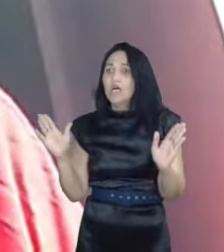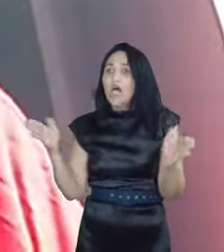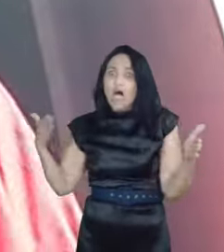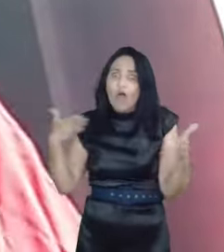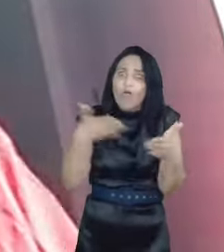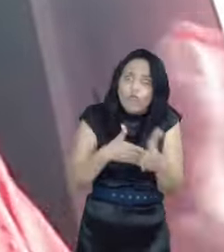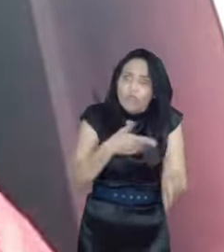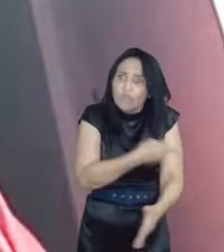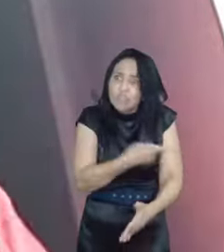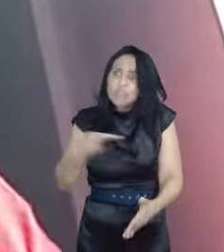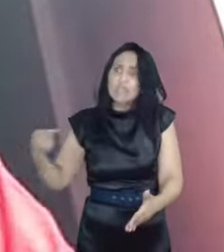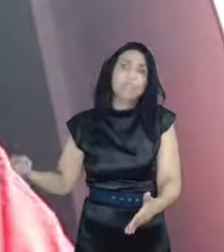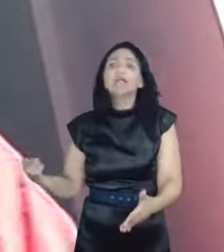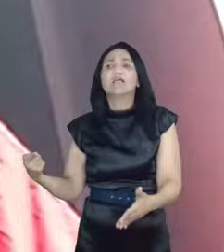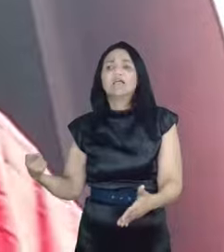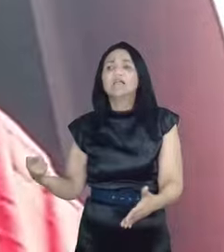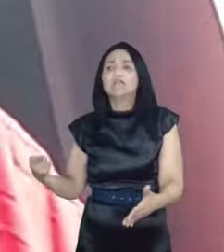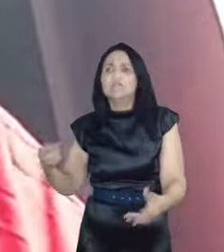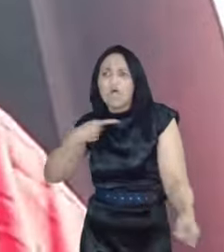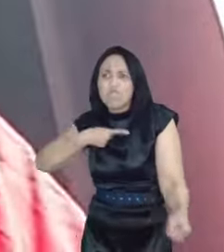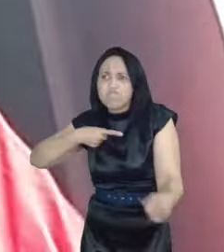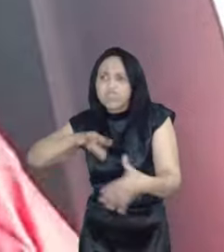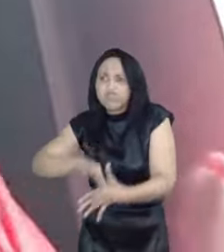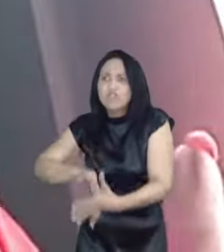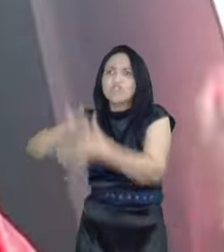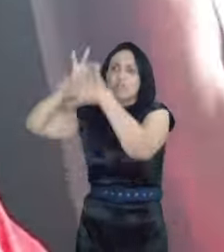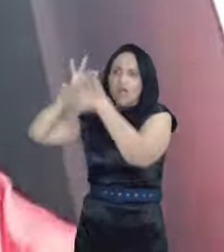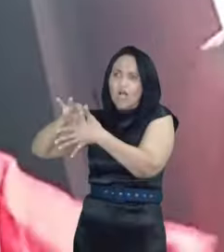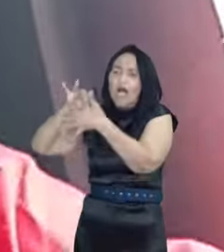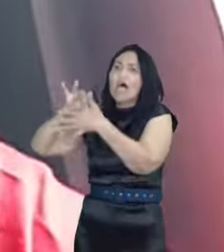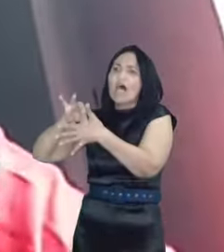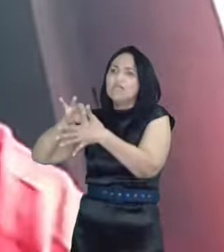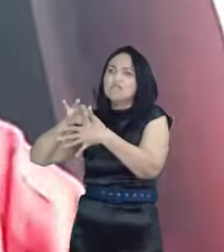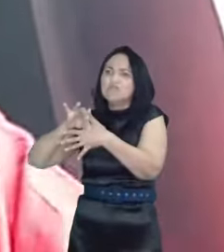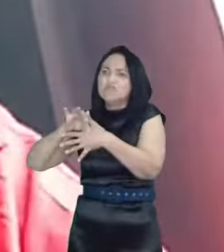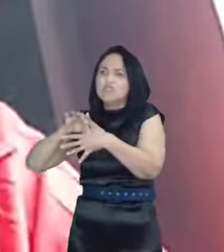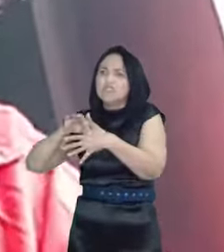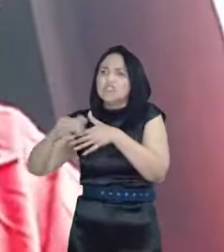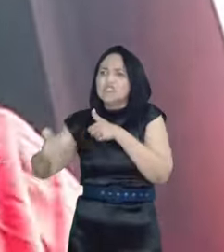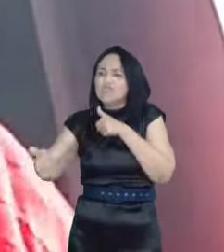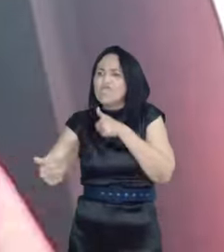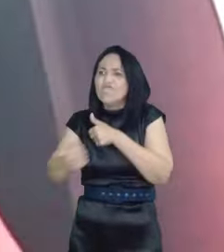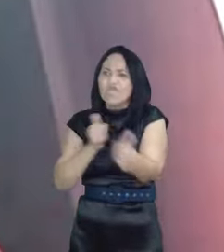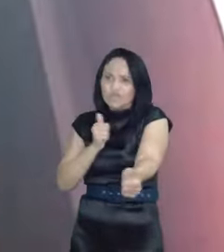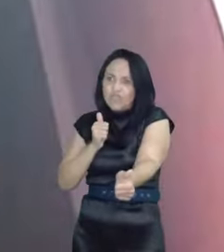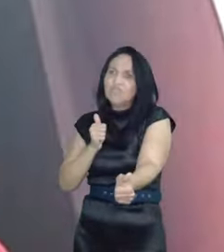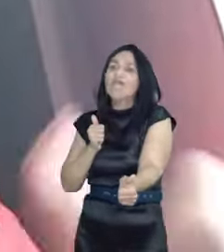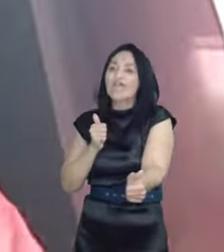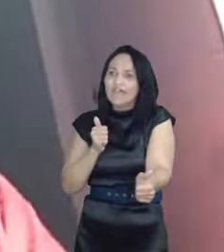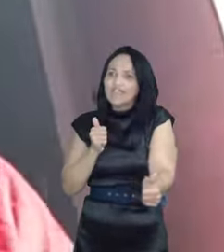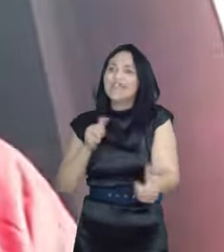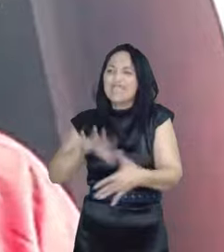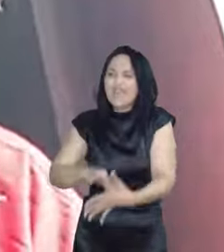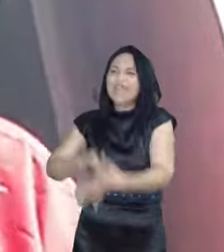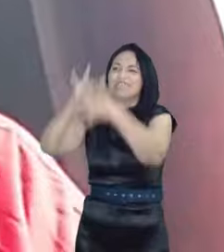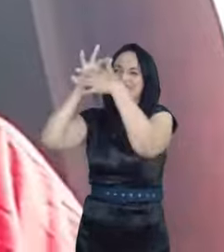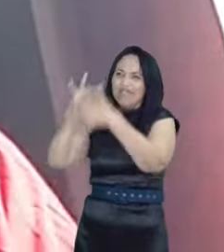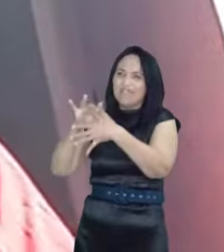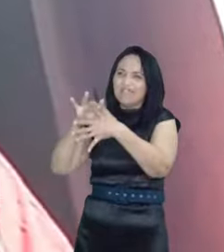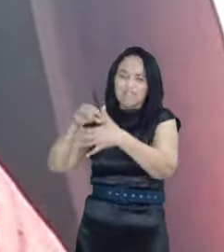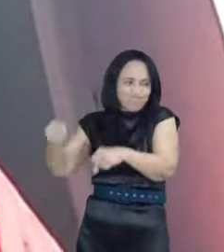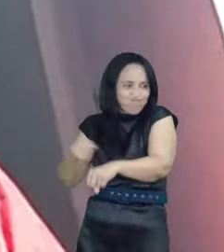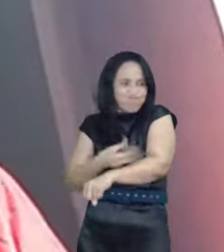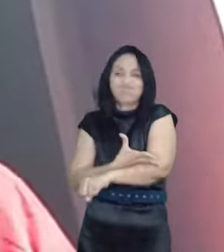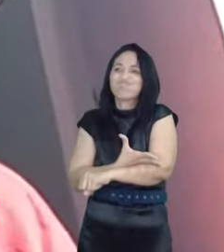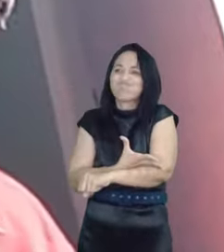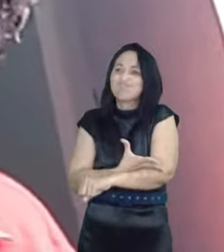última semana dos campeonatos estaduais de futebol, meu time foi campeão aqui do Ceará, muita emoção.